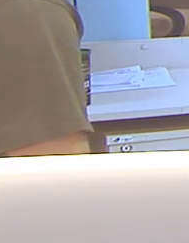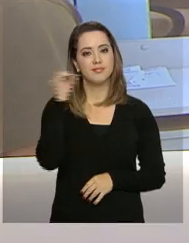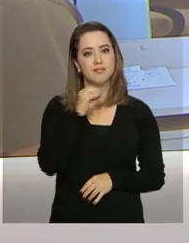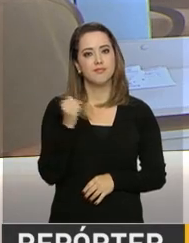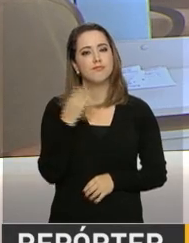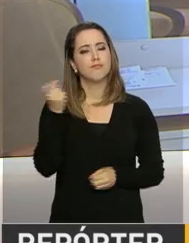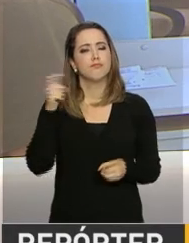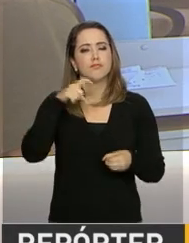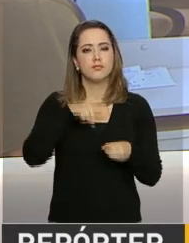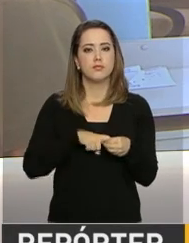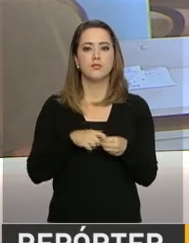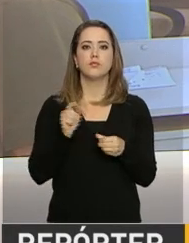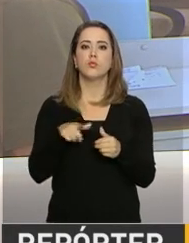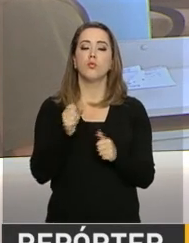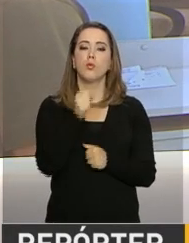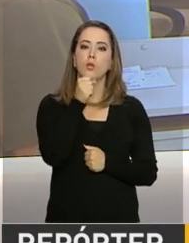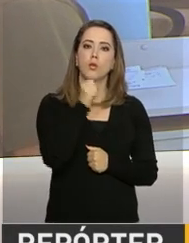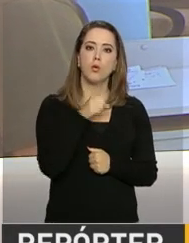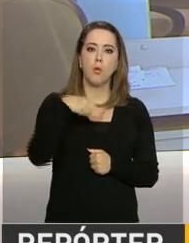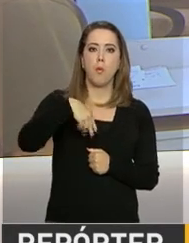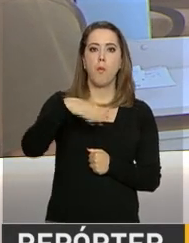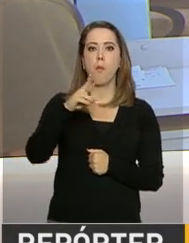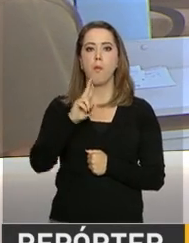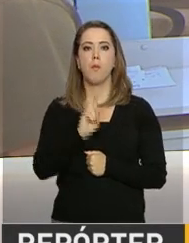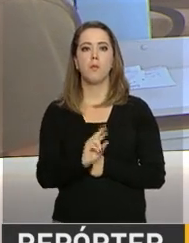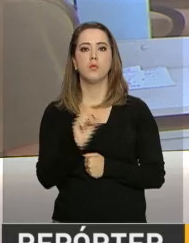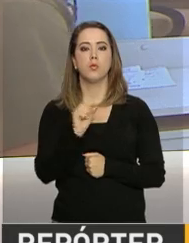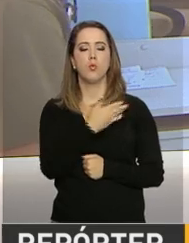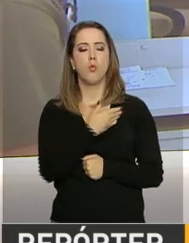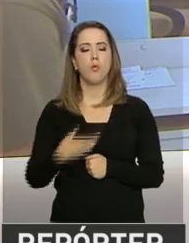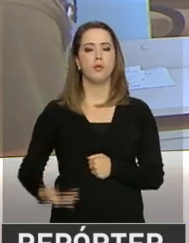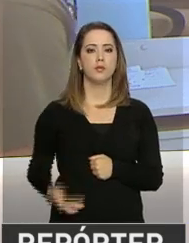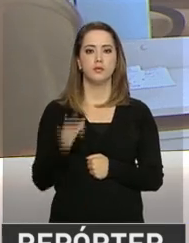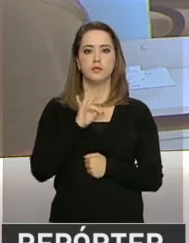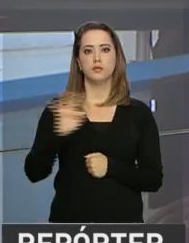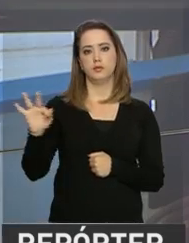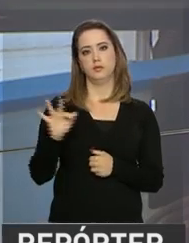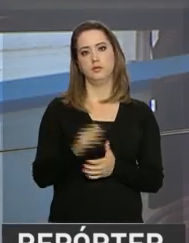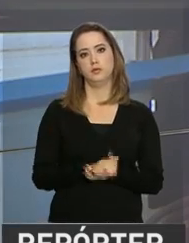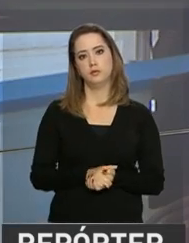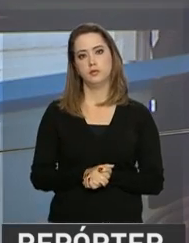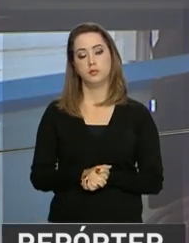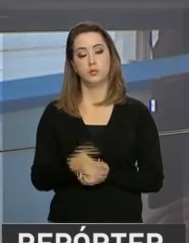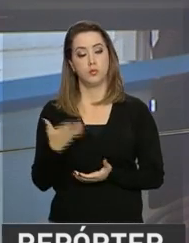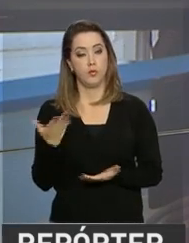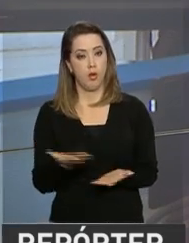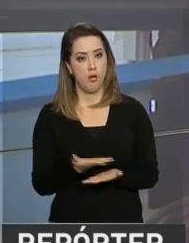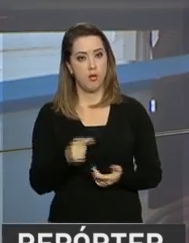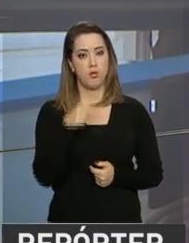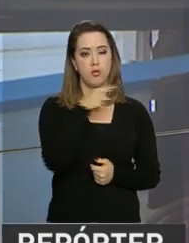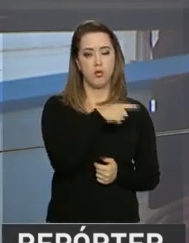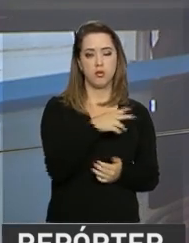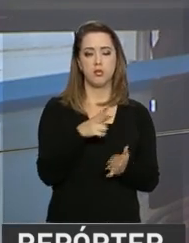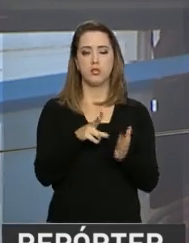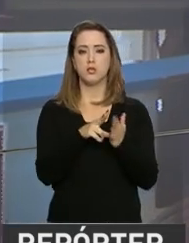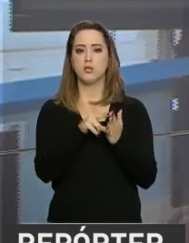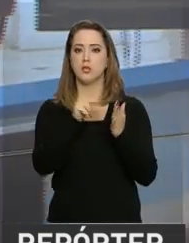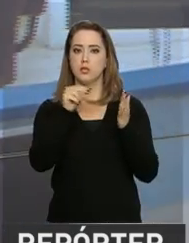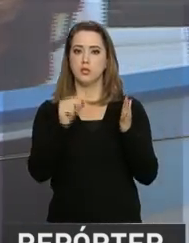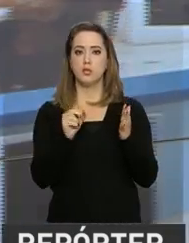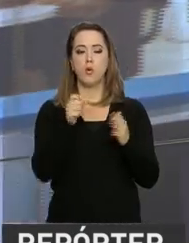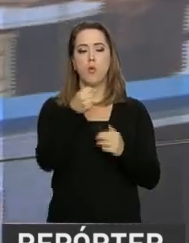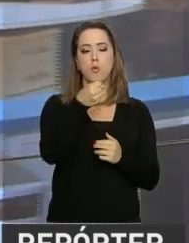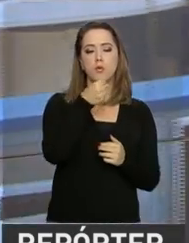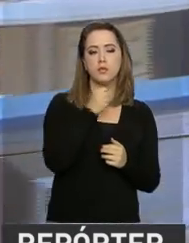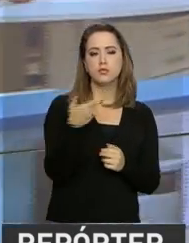Olá estamos de volta com repórter NBR com as notícias do governo federal vamos direto ao Palácio do Planalto